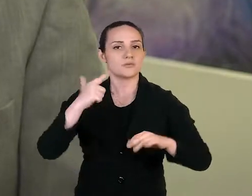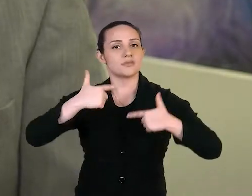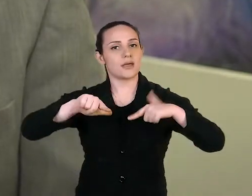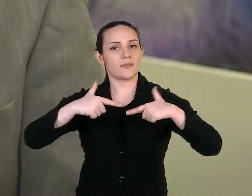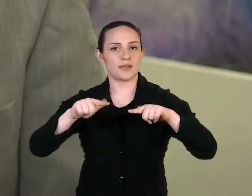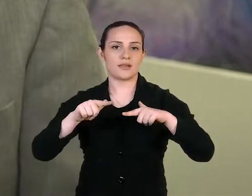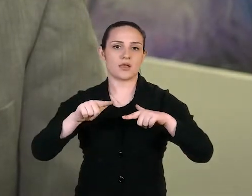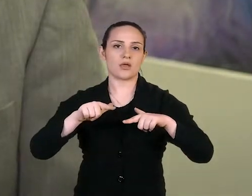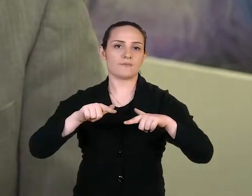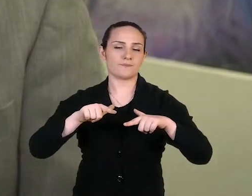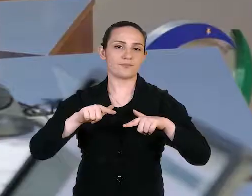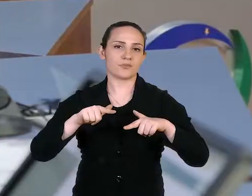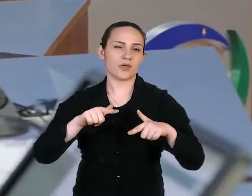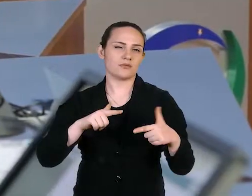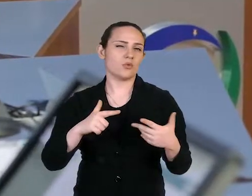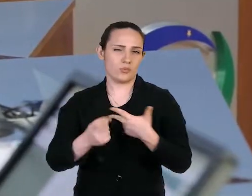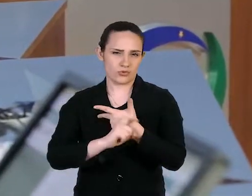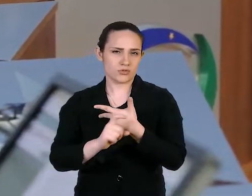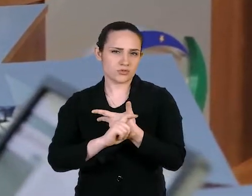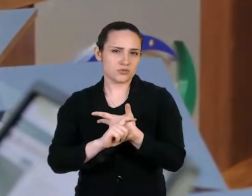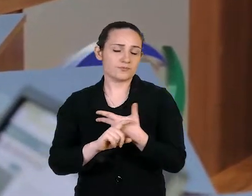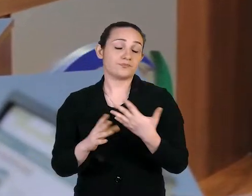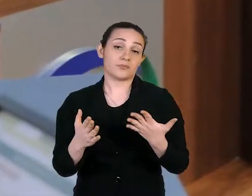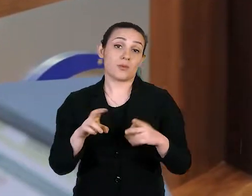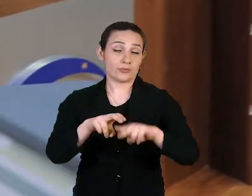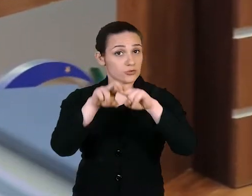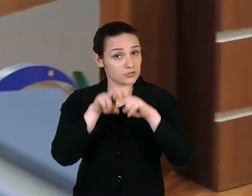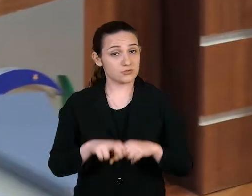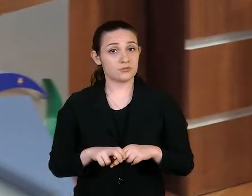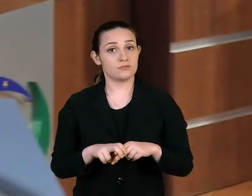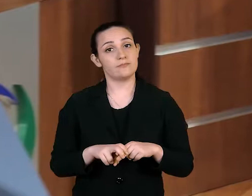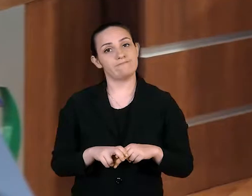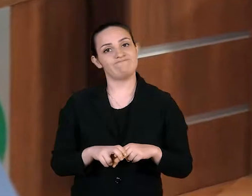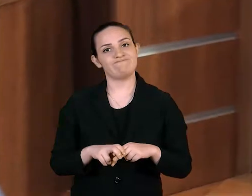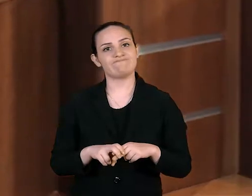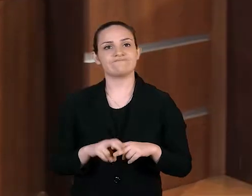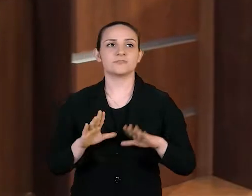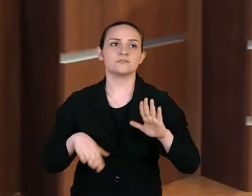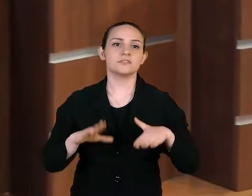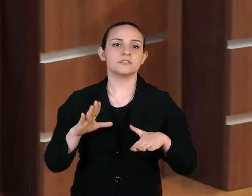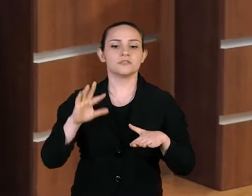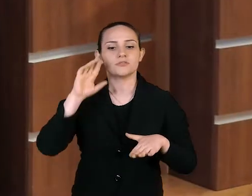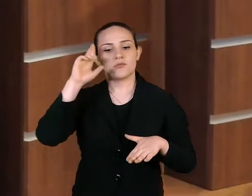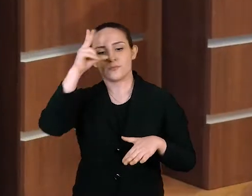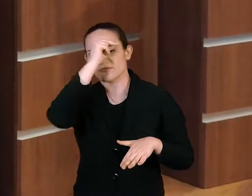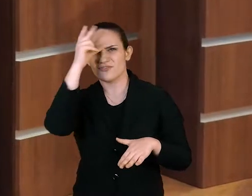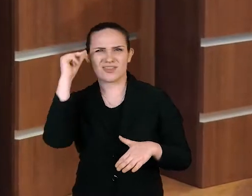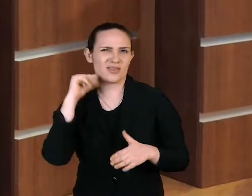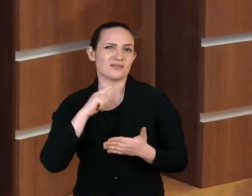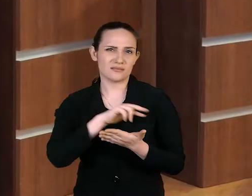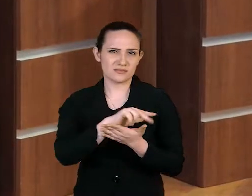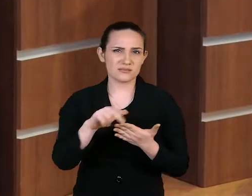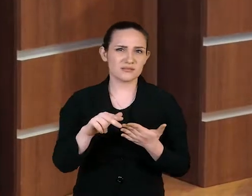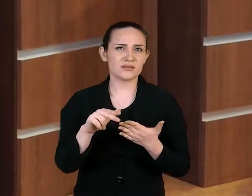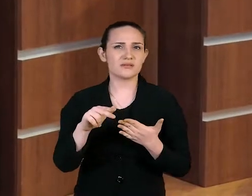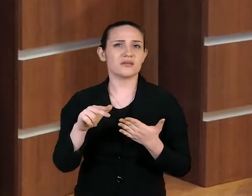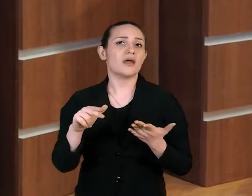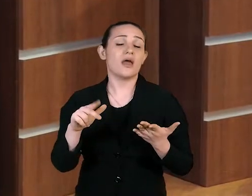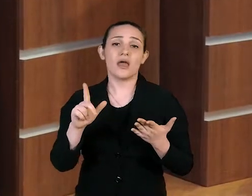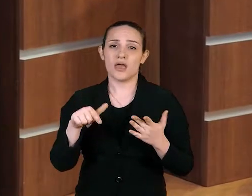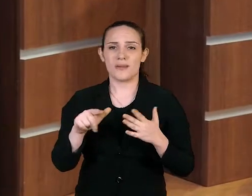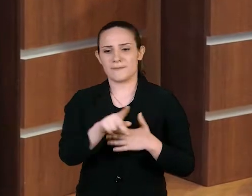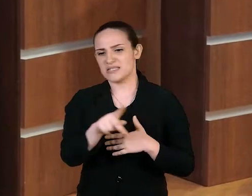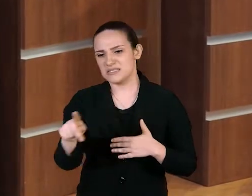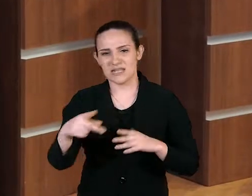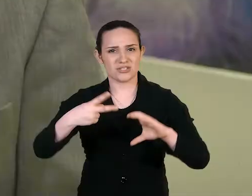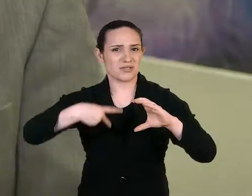atuar numa gestão pública. E com essa dificuldade acabam os gestores, os responsáveis, os prefeitos,